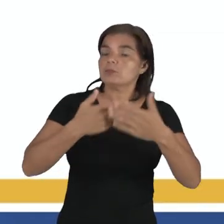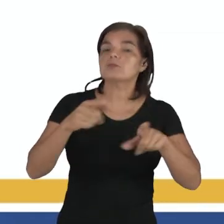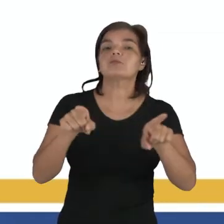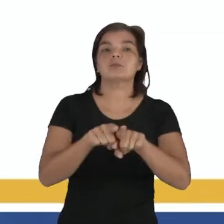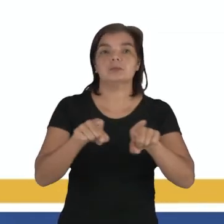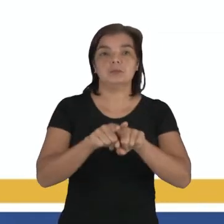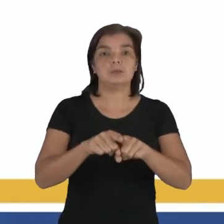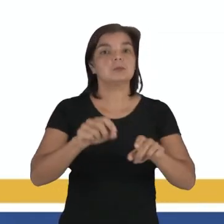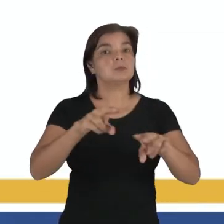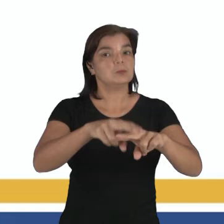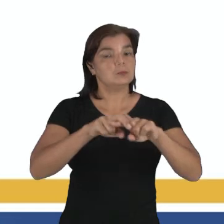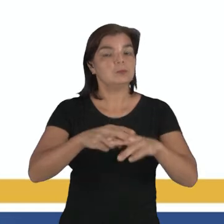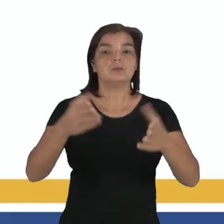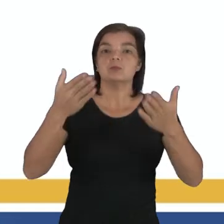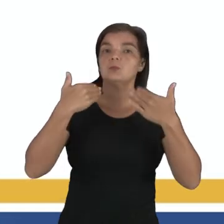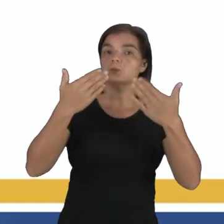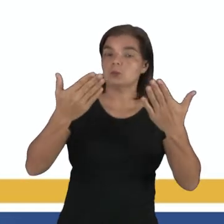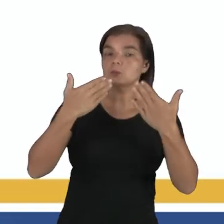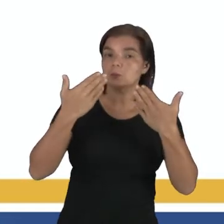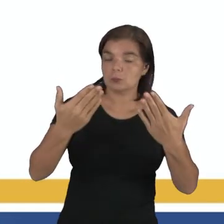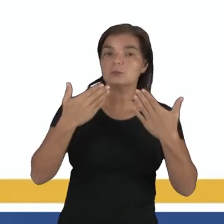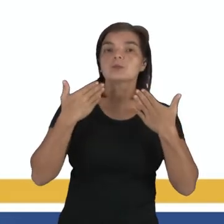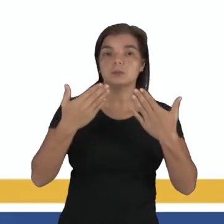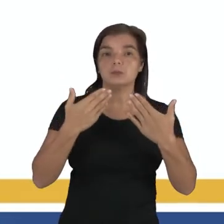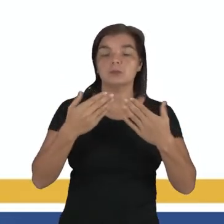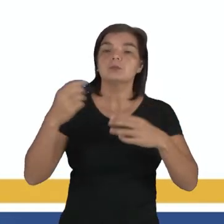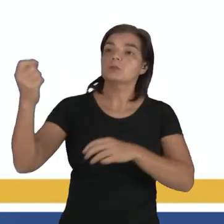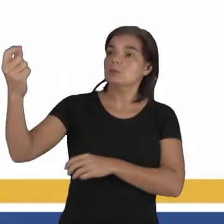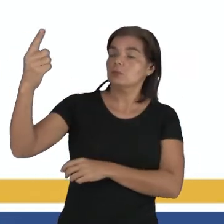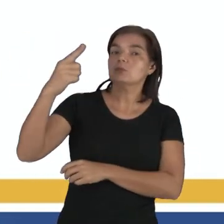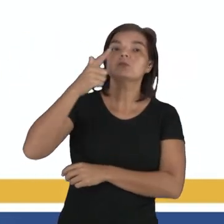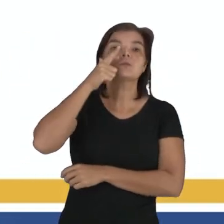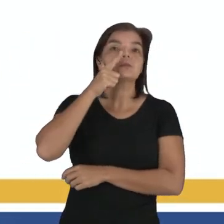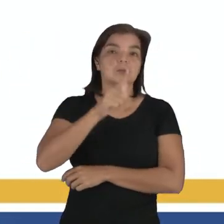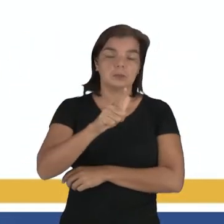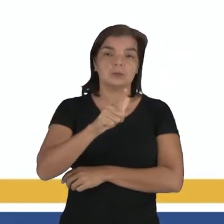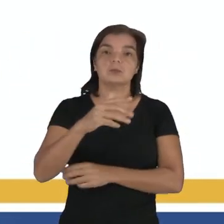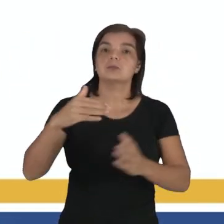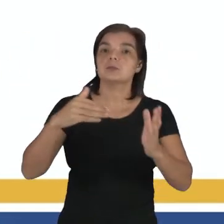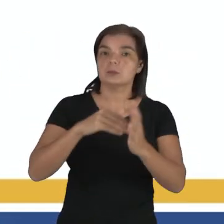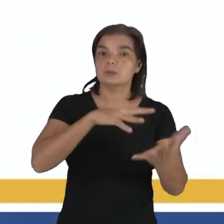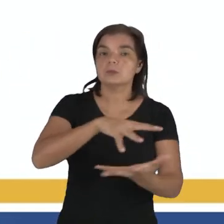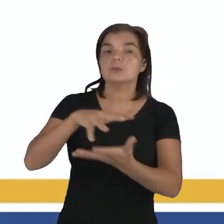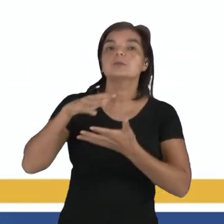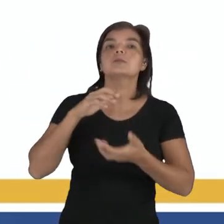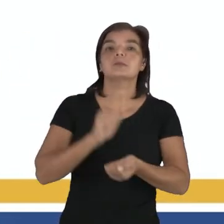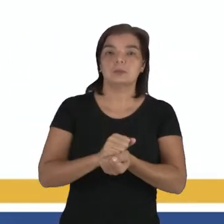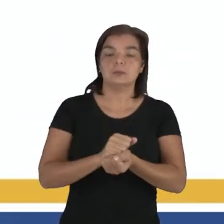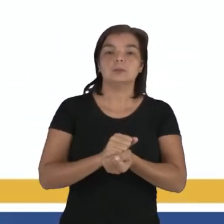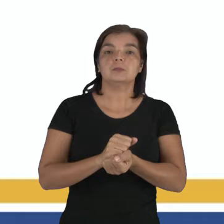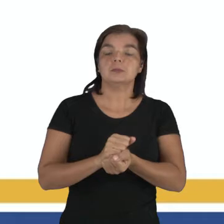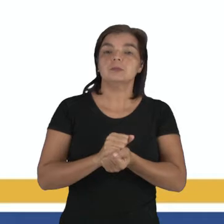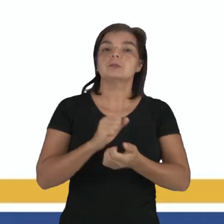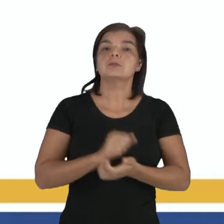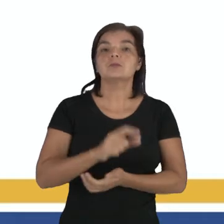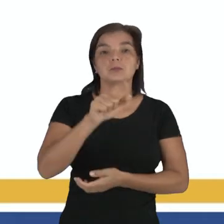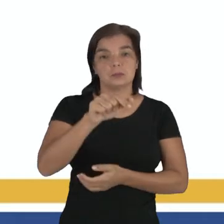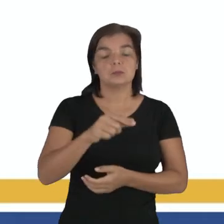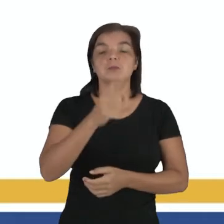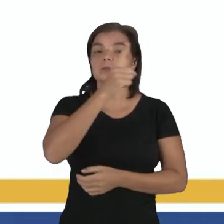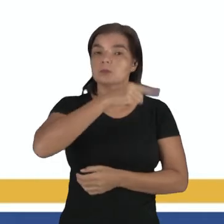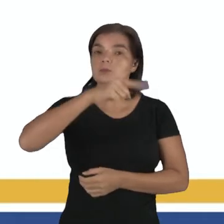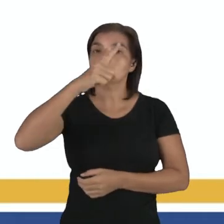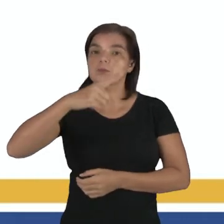isso que o calor que sai do Sol, ele consegue chegar até aqui na Terra, porque ele é uma